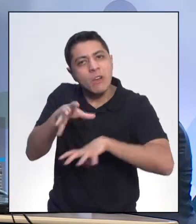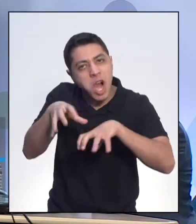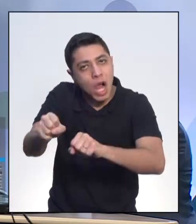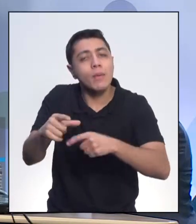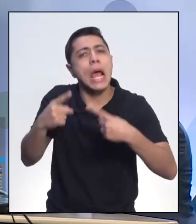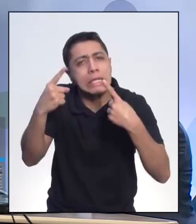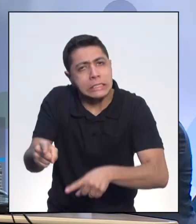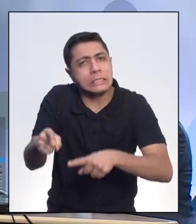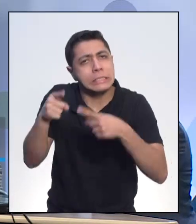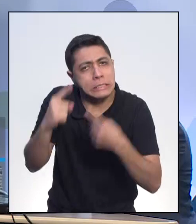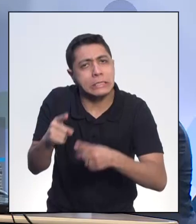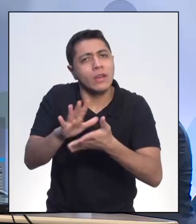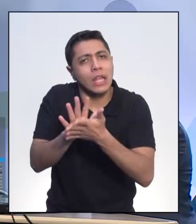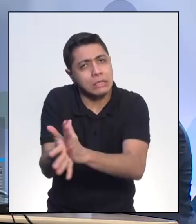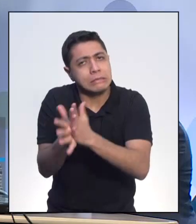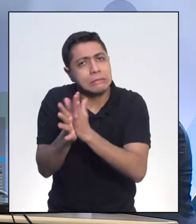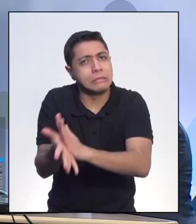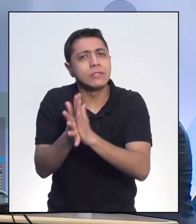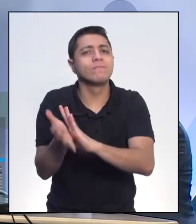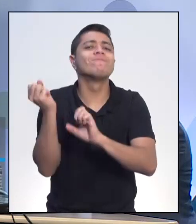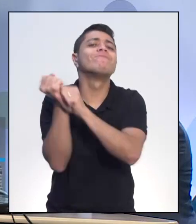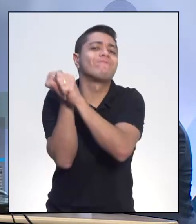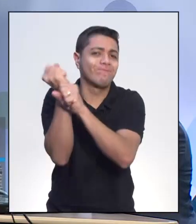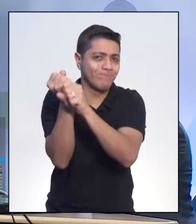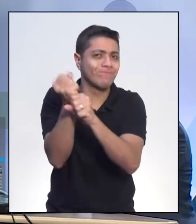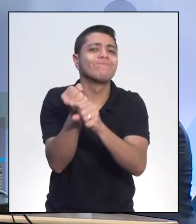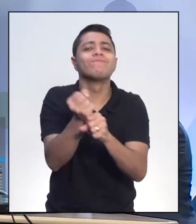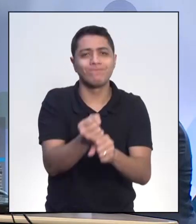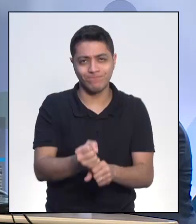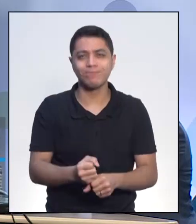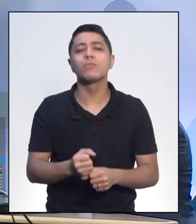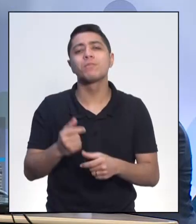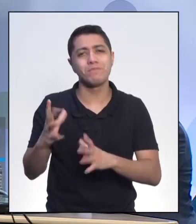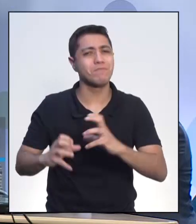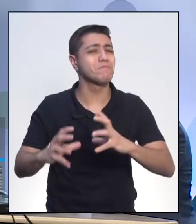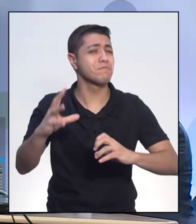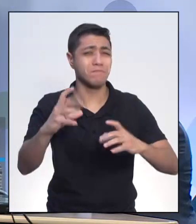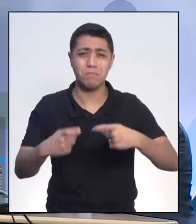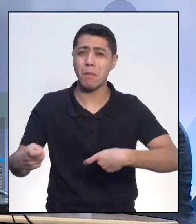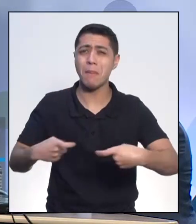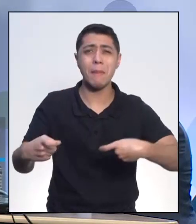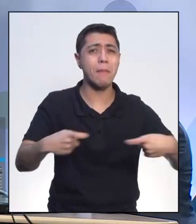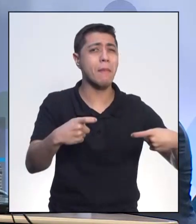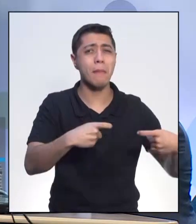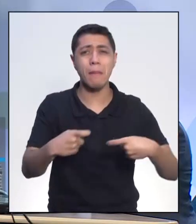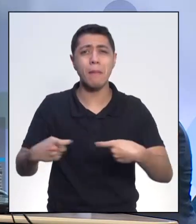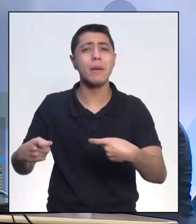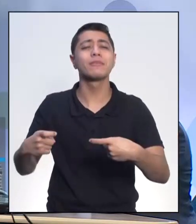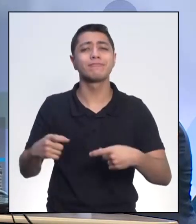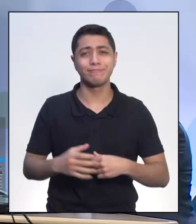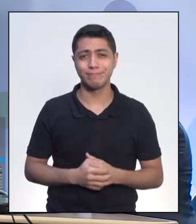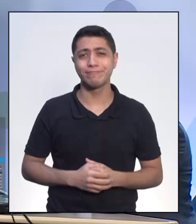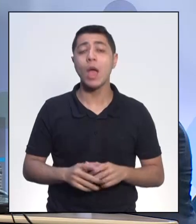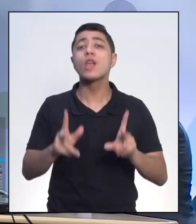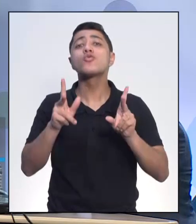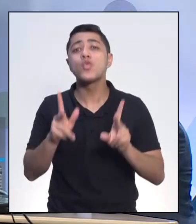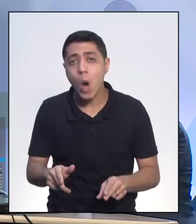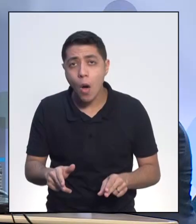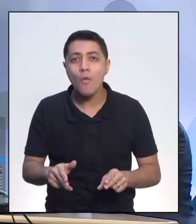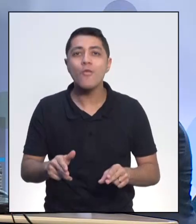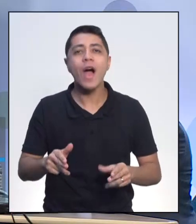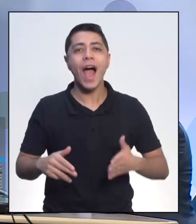aí dos israelenses com, né, os povos aí árabes. Então é um